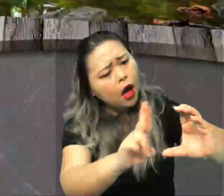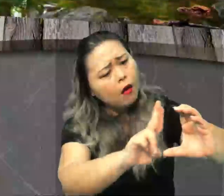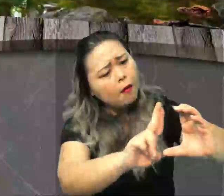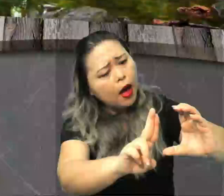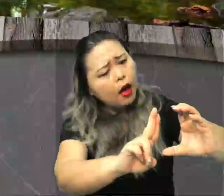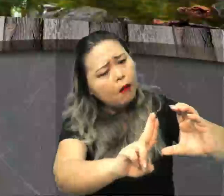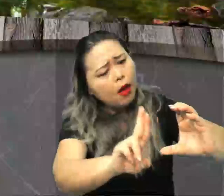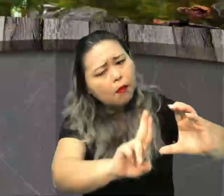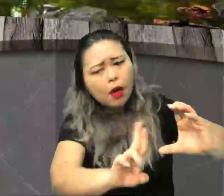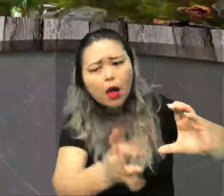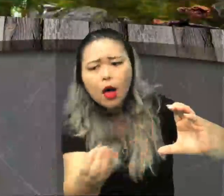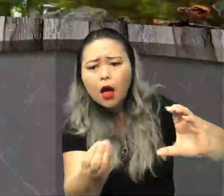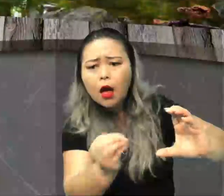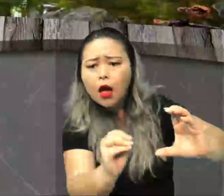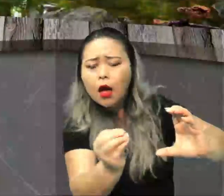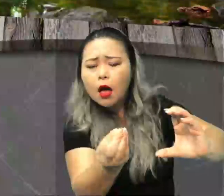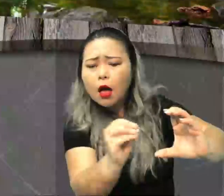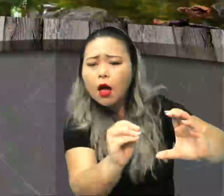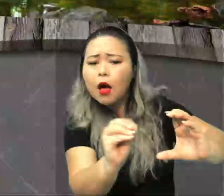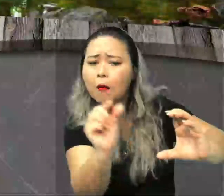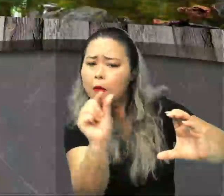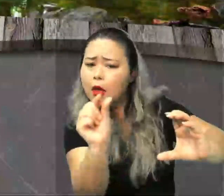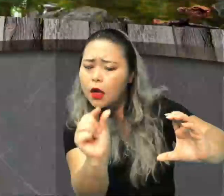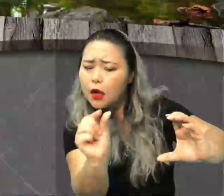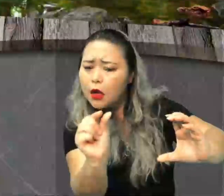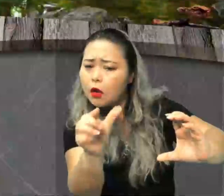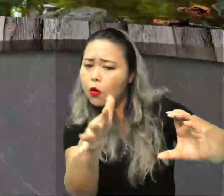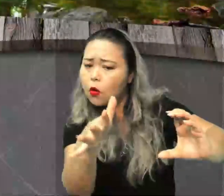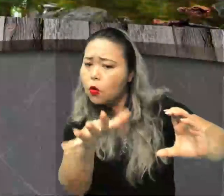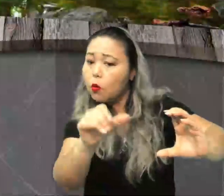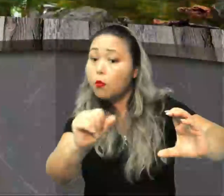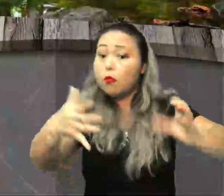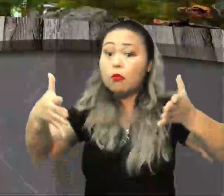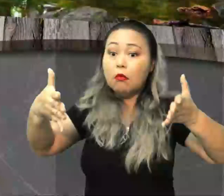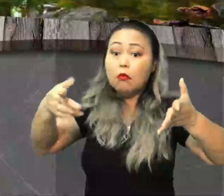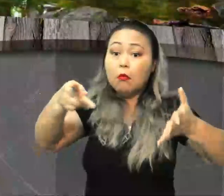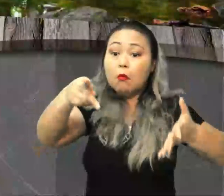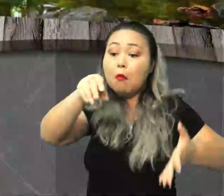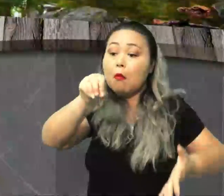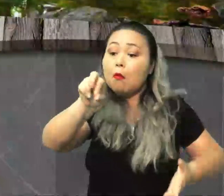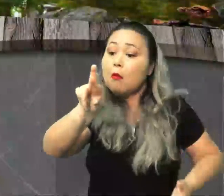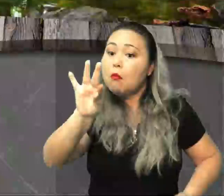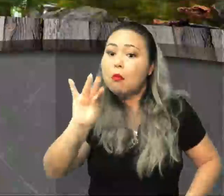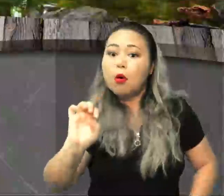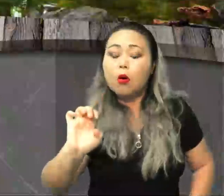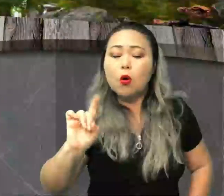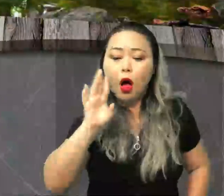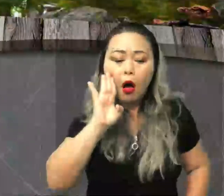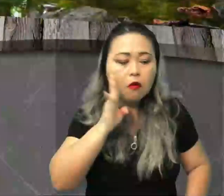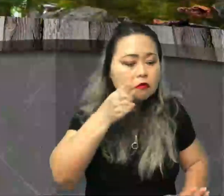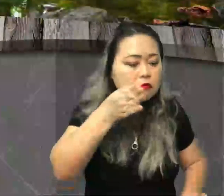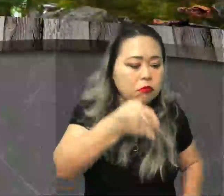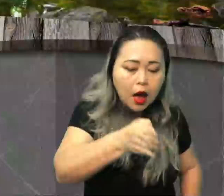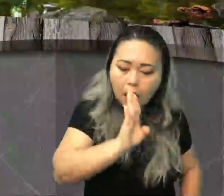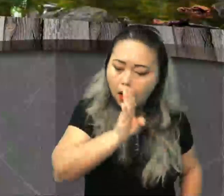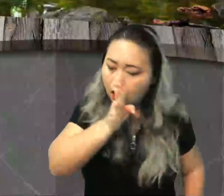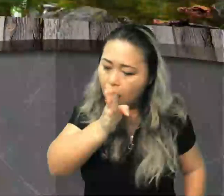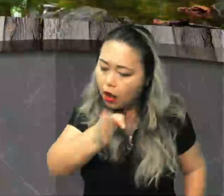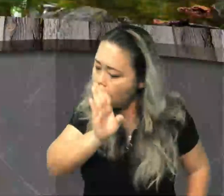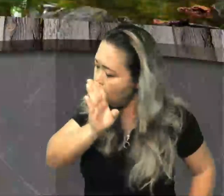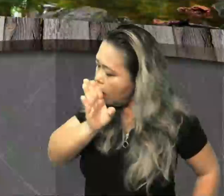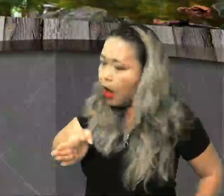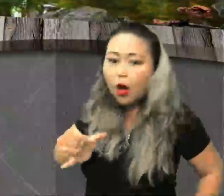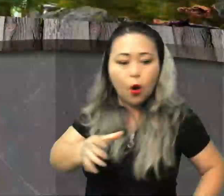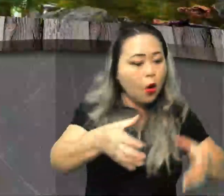categorizar, né, as espécies de pequeno, médio e grande porte. E aí focaram, né, a sua pesquisa em um